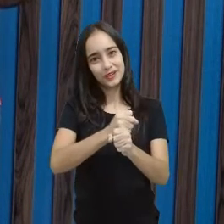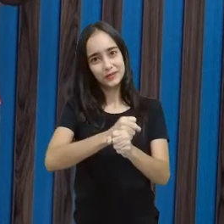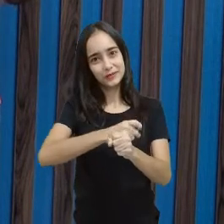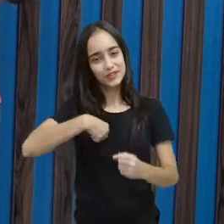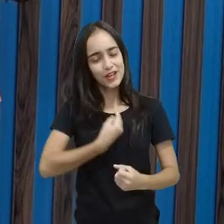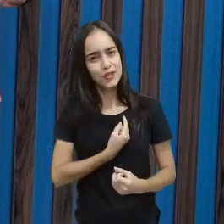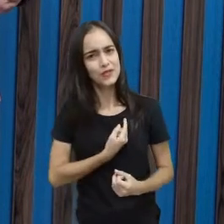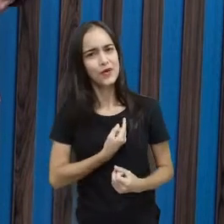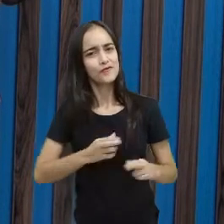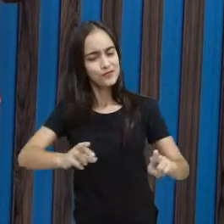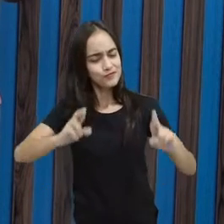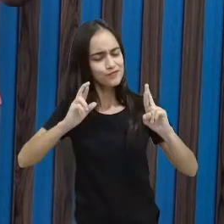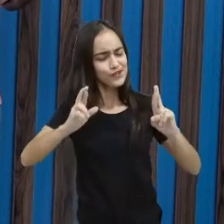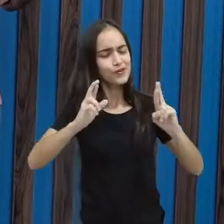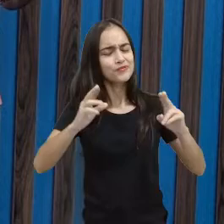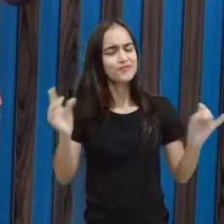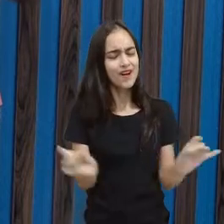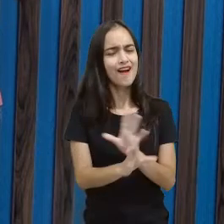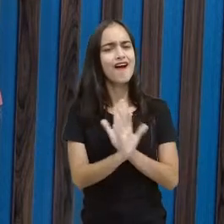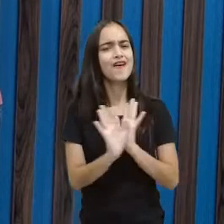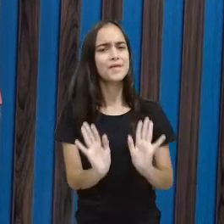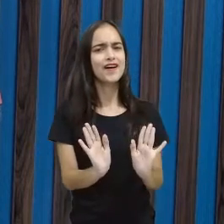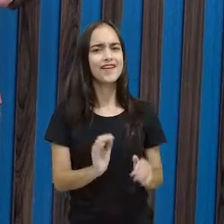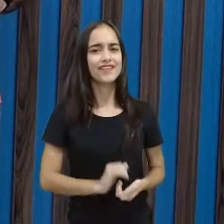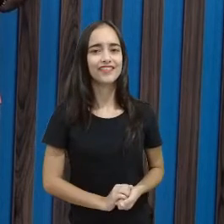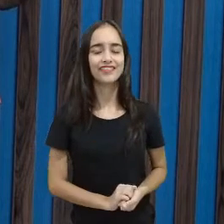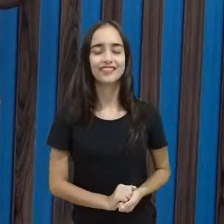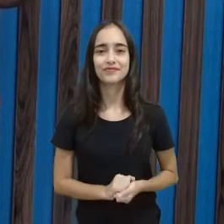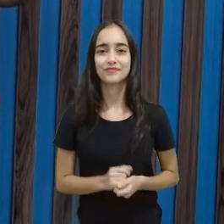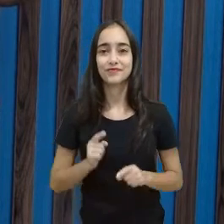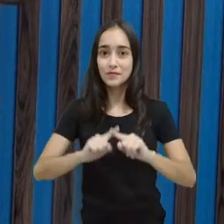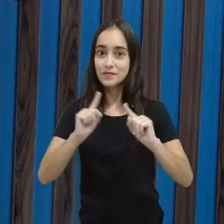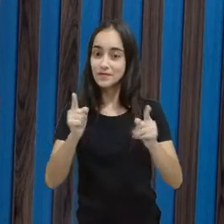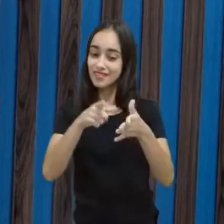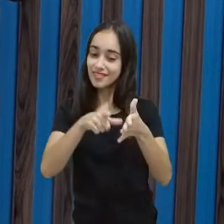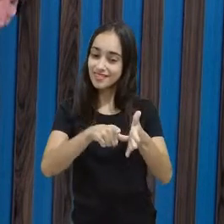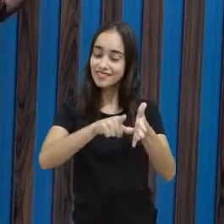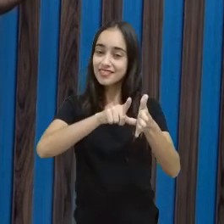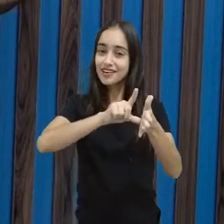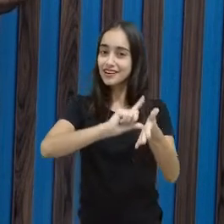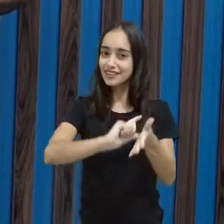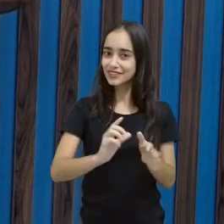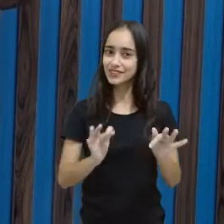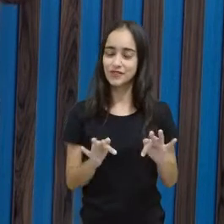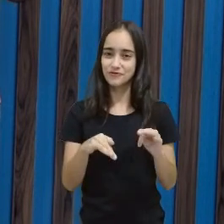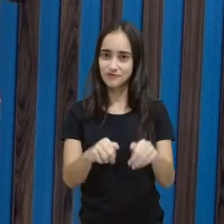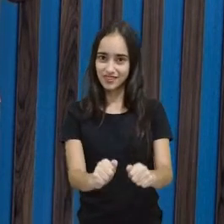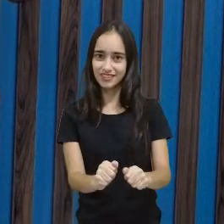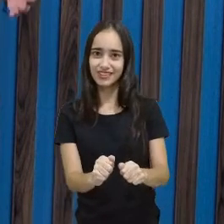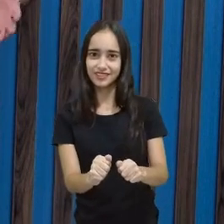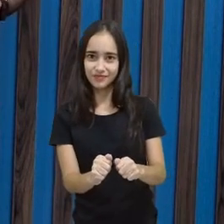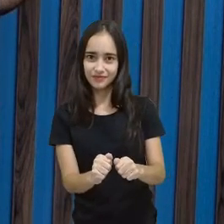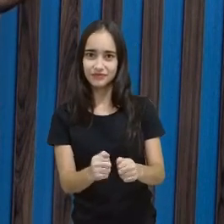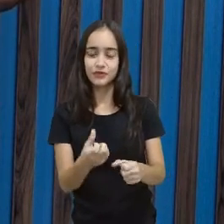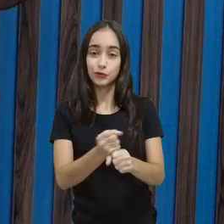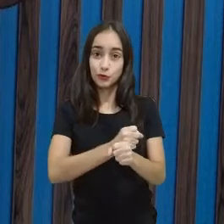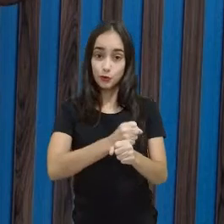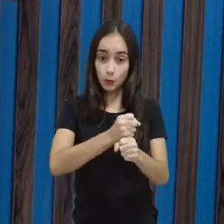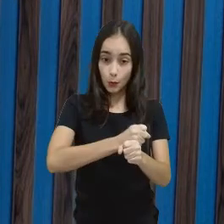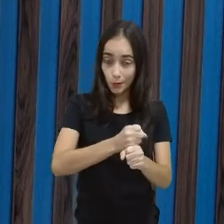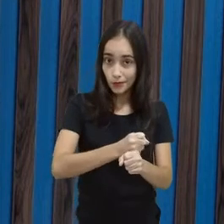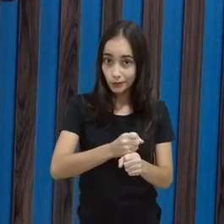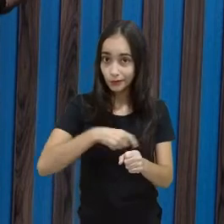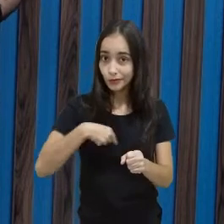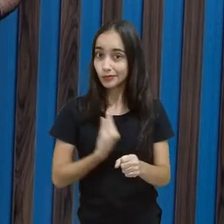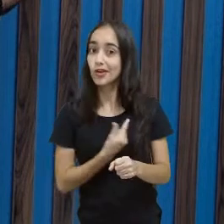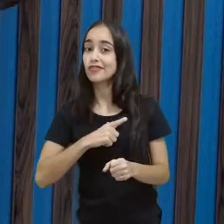né, de conclusão, mas está chegando. Então, antes do final do ano letivo, a gente